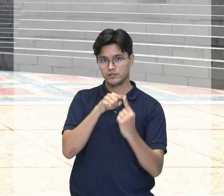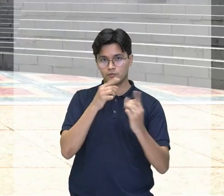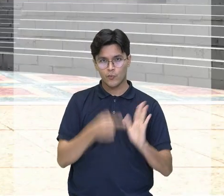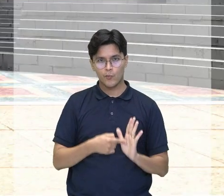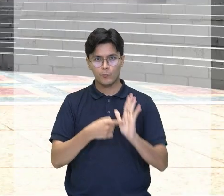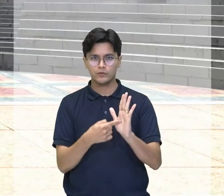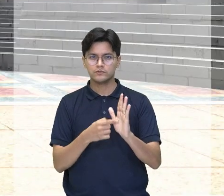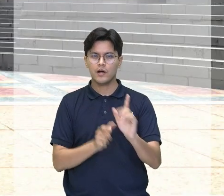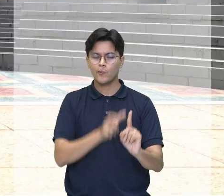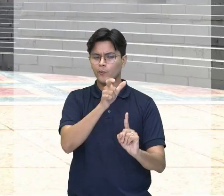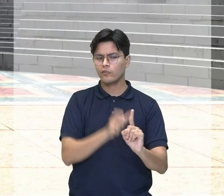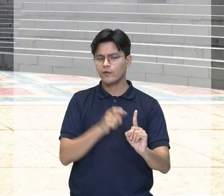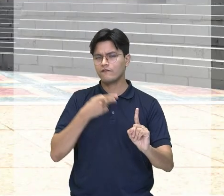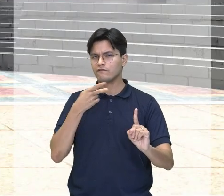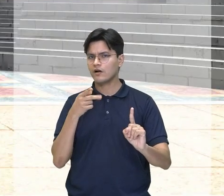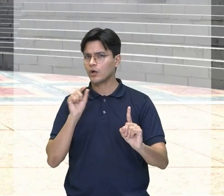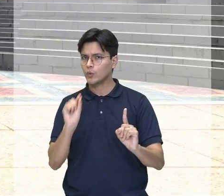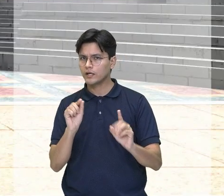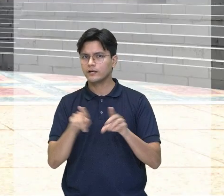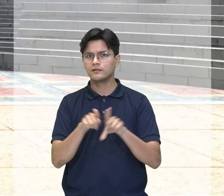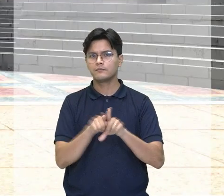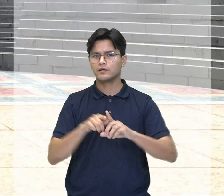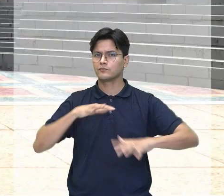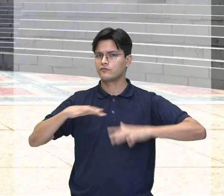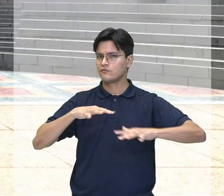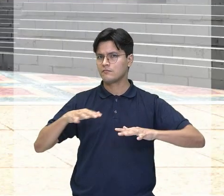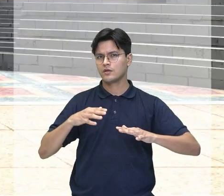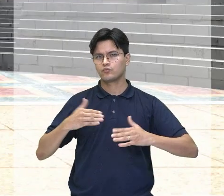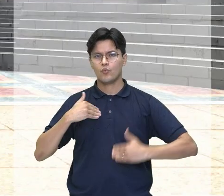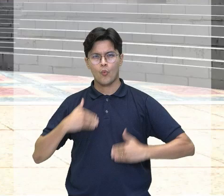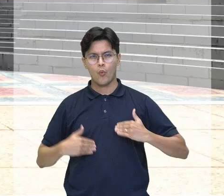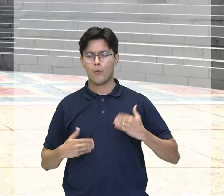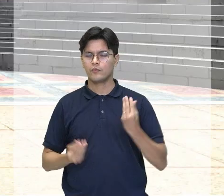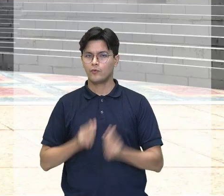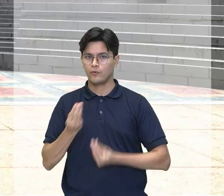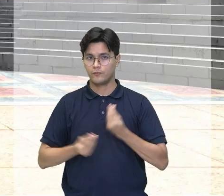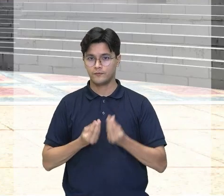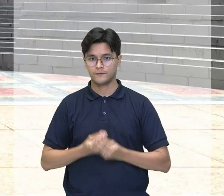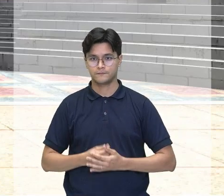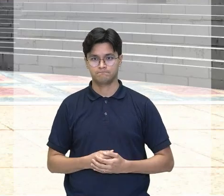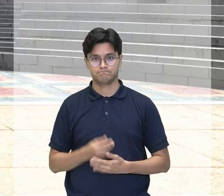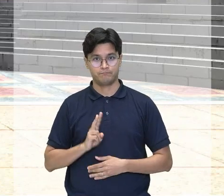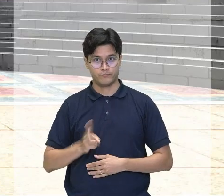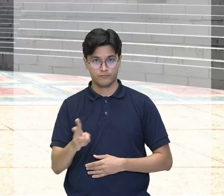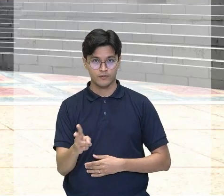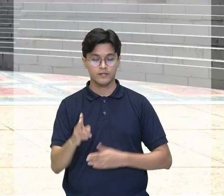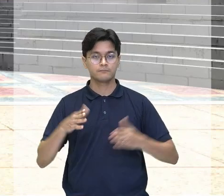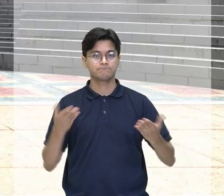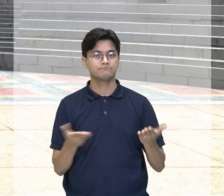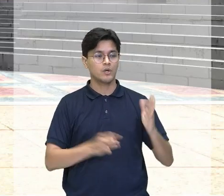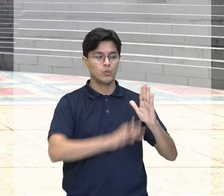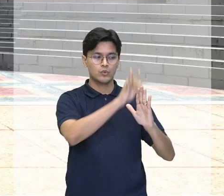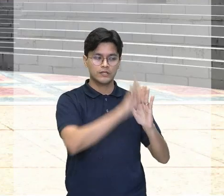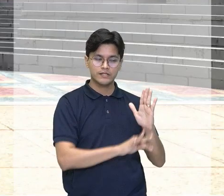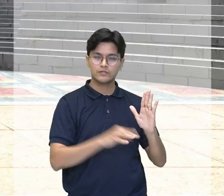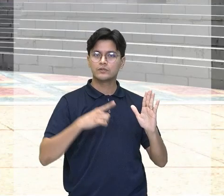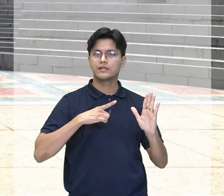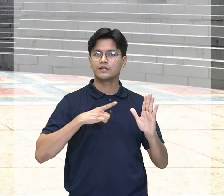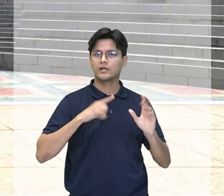se movimentar. Continuando, o texto também apresenta aí, ó, um conflito,